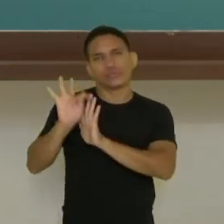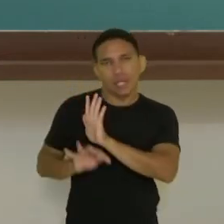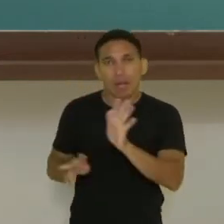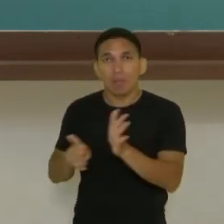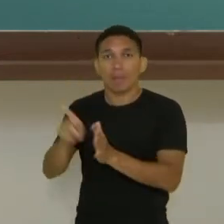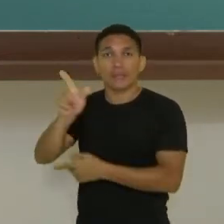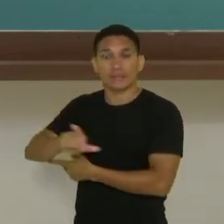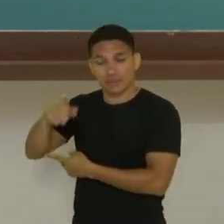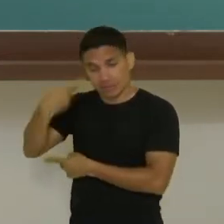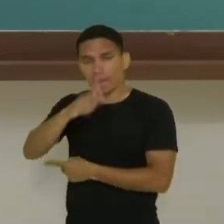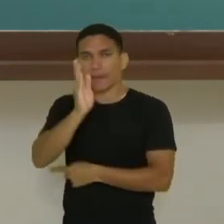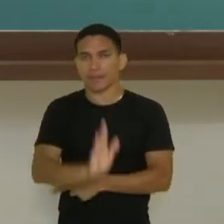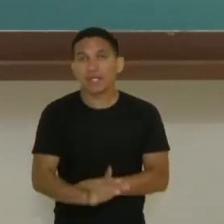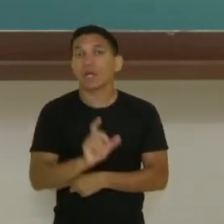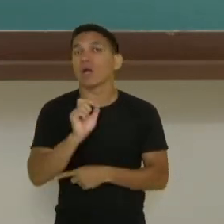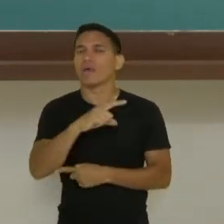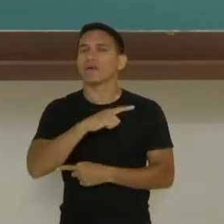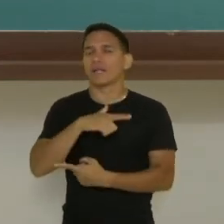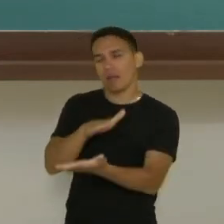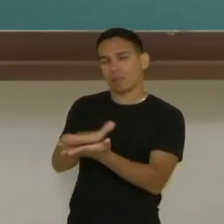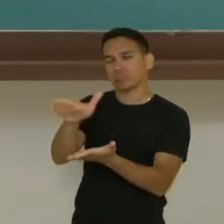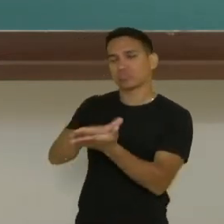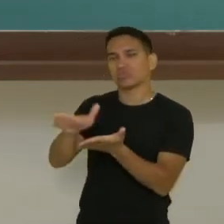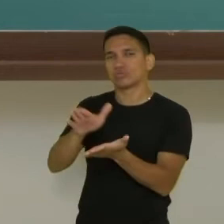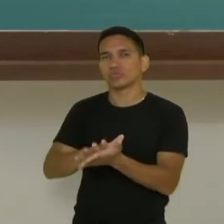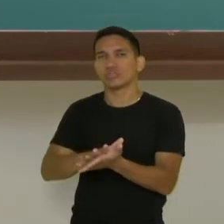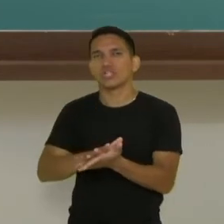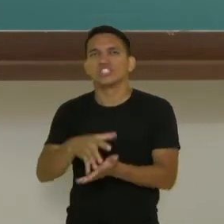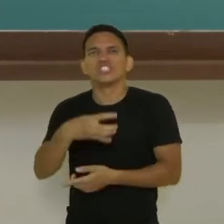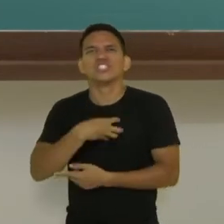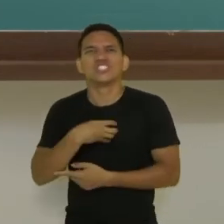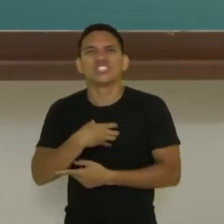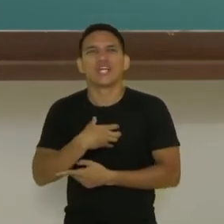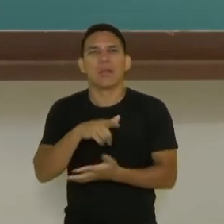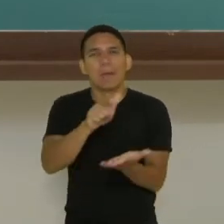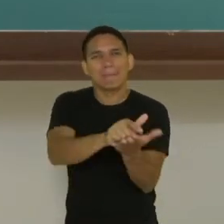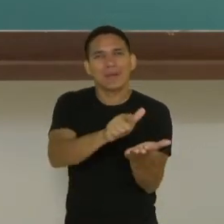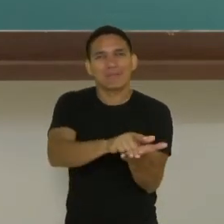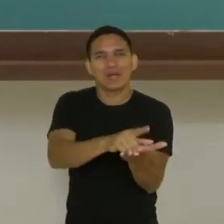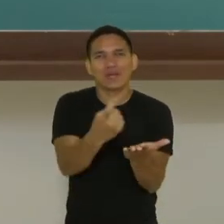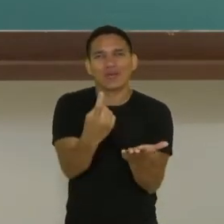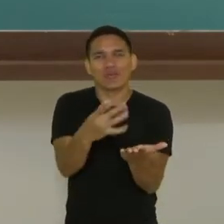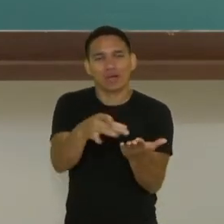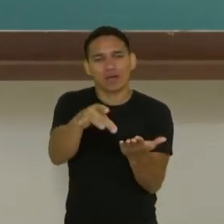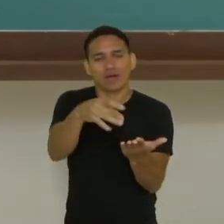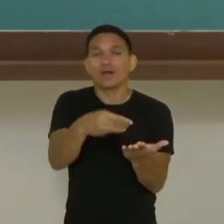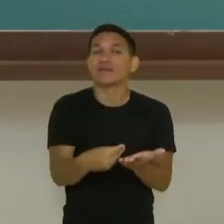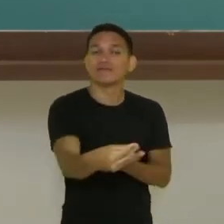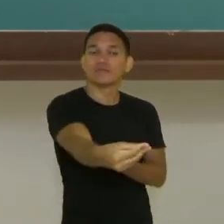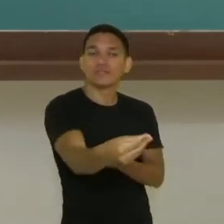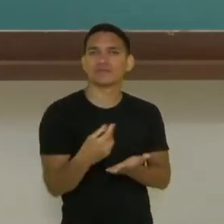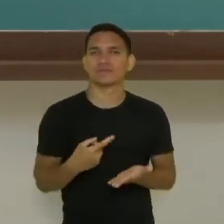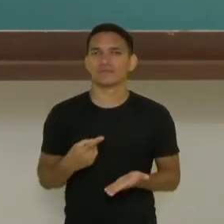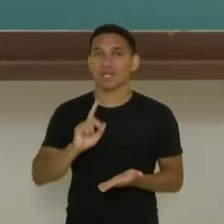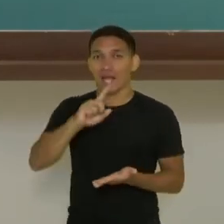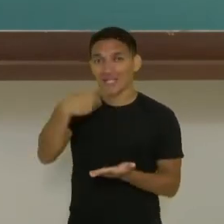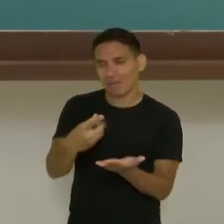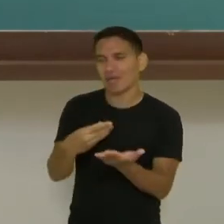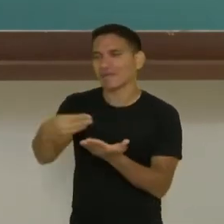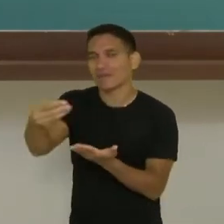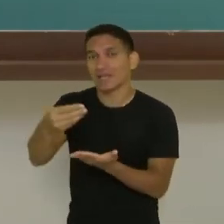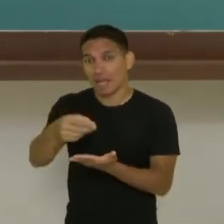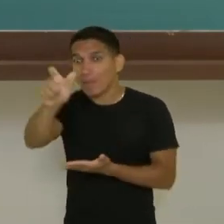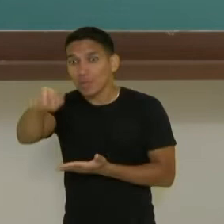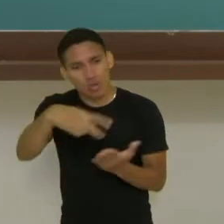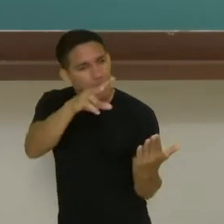literatura brasileira que eram publicados em formato de folhetim antigamente. E os leitores escreviam